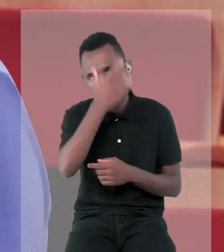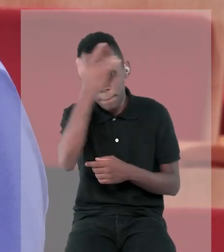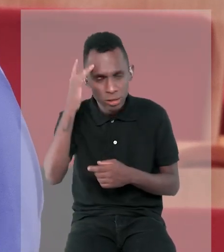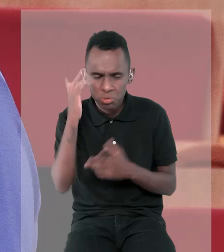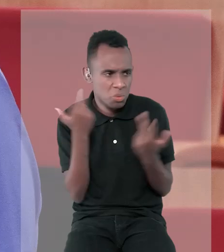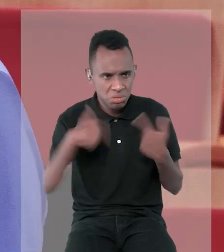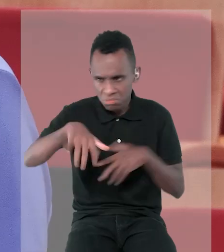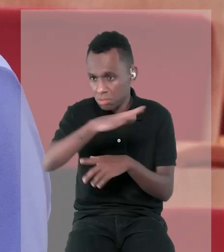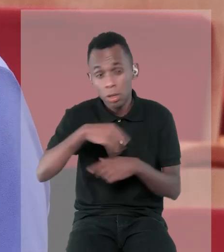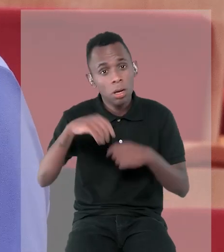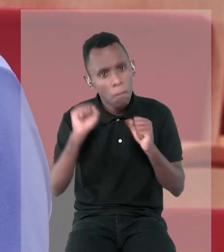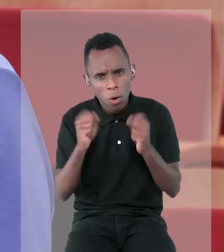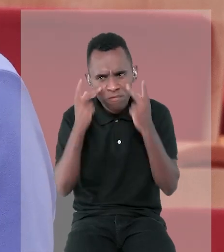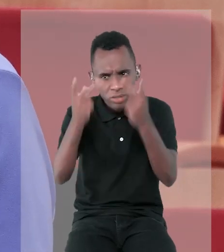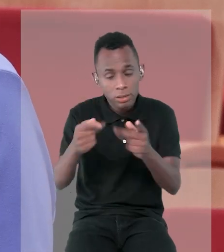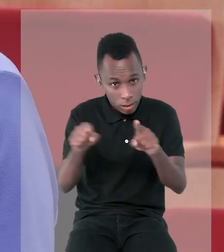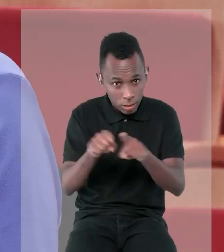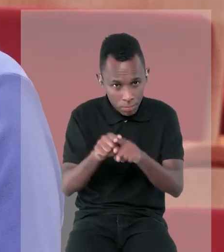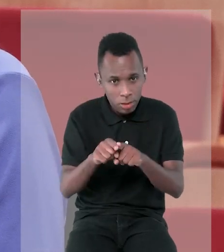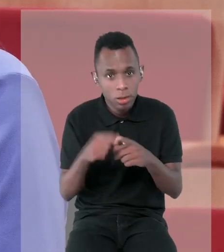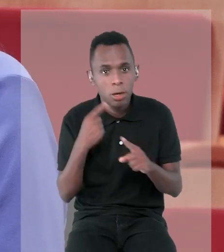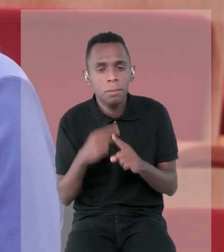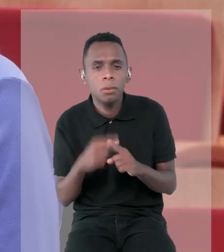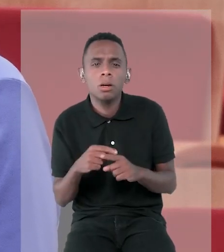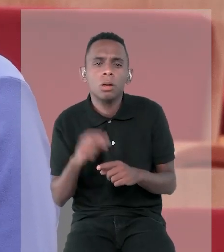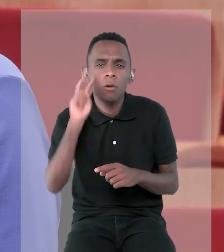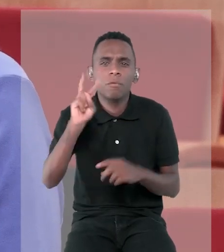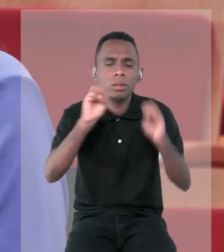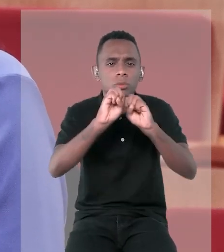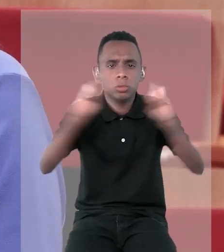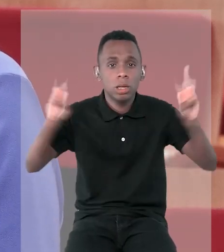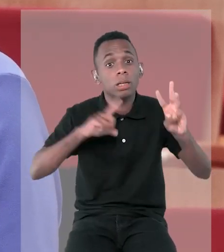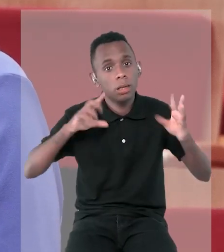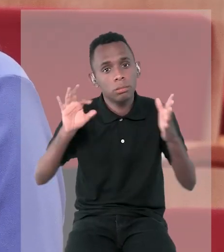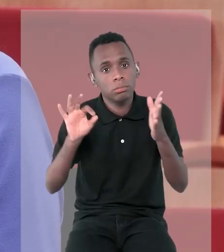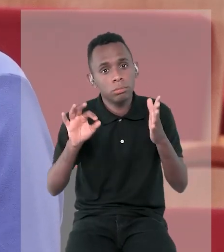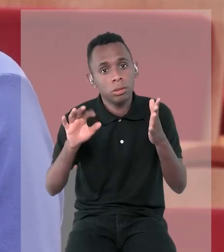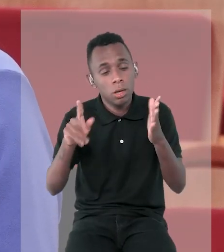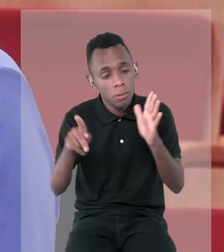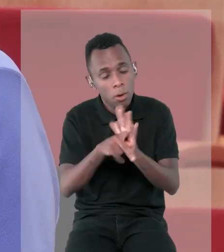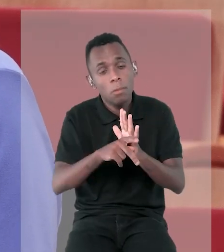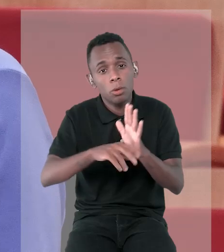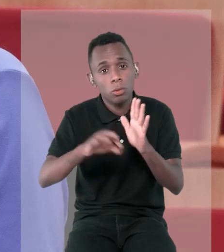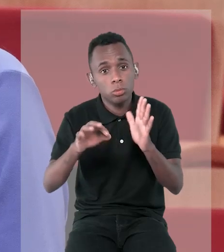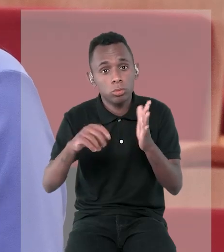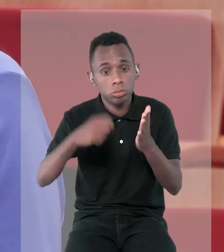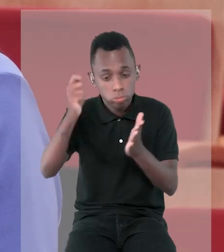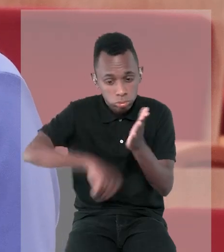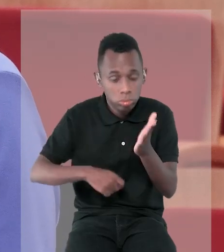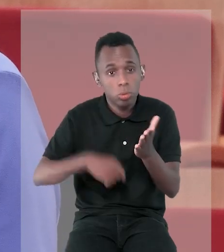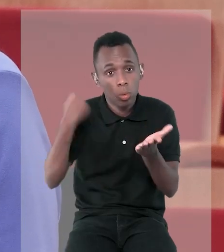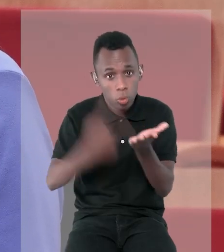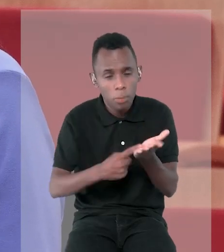pessoas comuns, podemos visitar o Instituto Terra? Porque eu vi lá no site, tem agendamento de grupos, mas qualquer